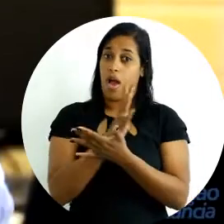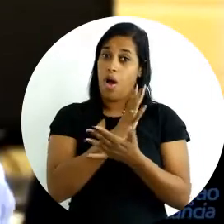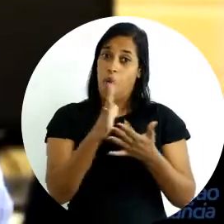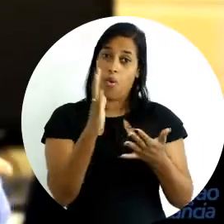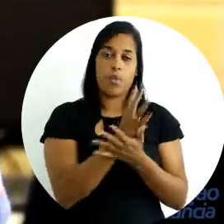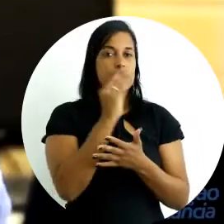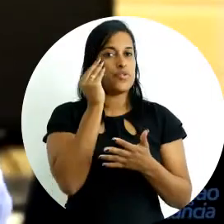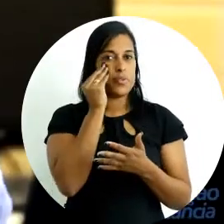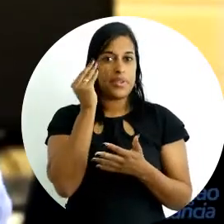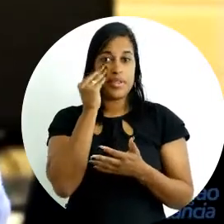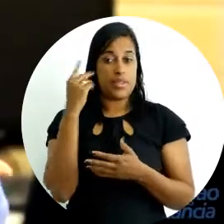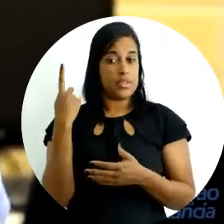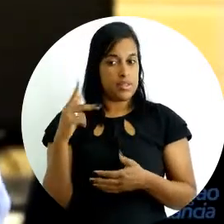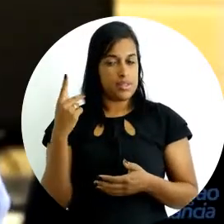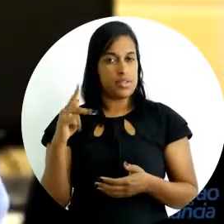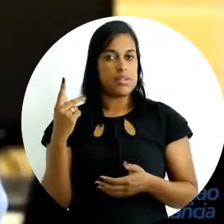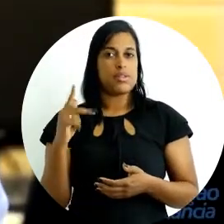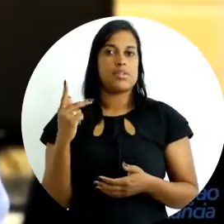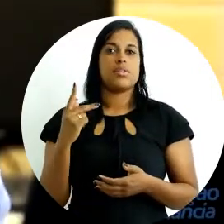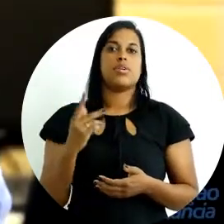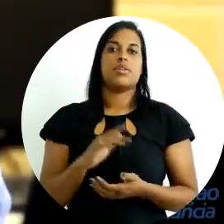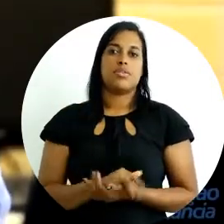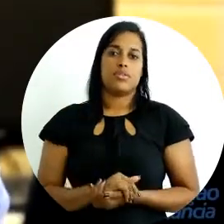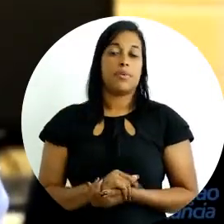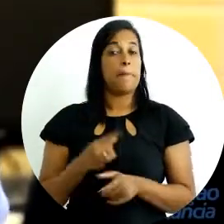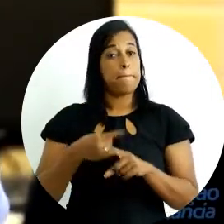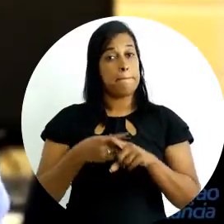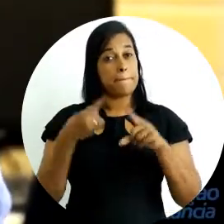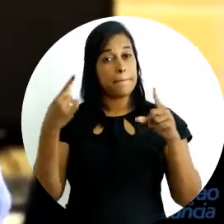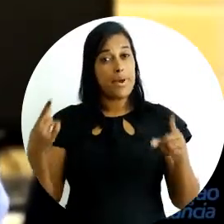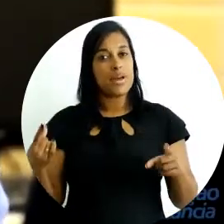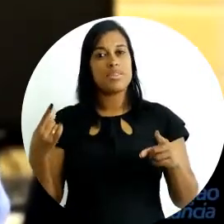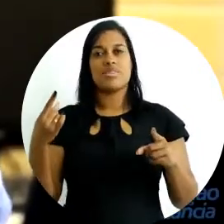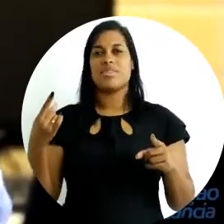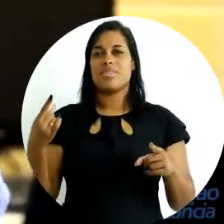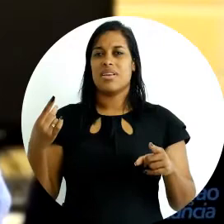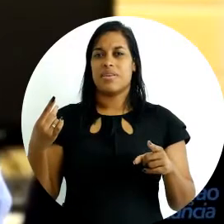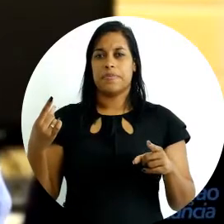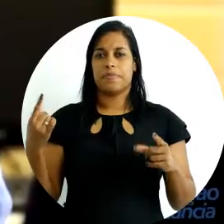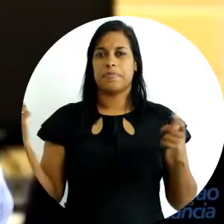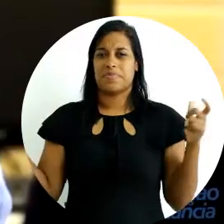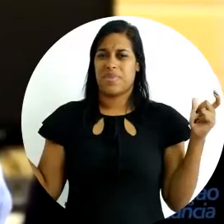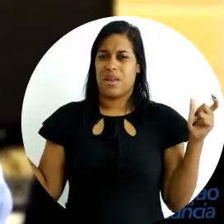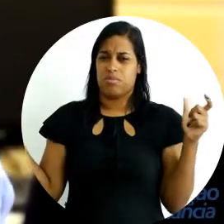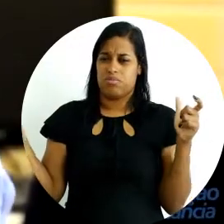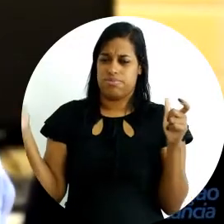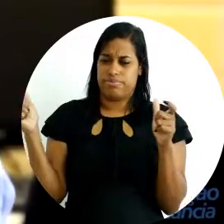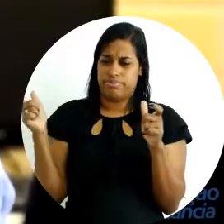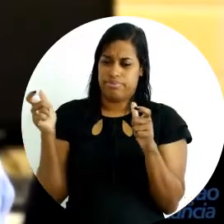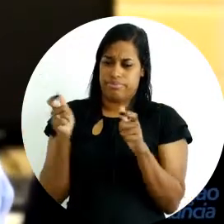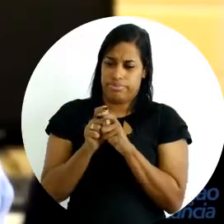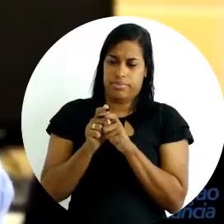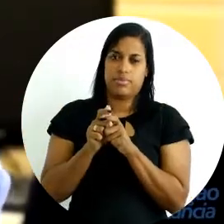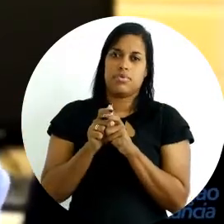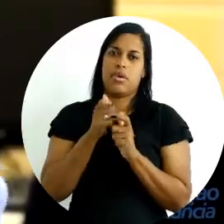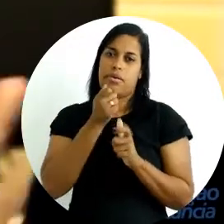existem algumas experiências nesse campo. No entanto, elas são extremamente